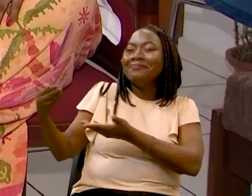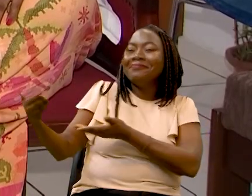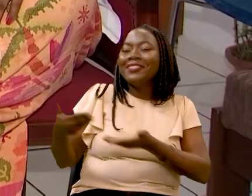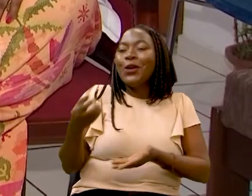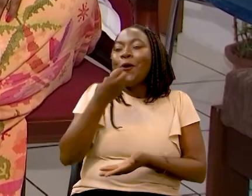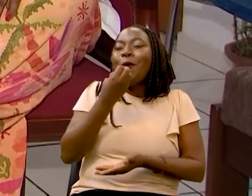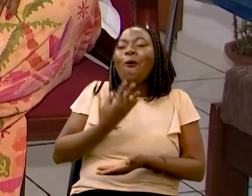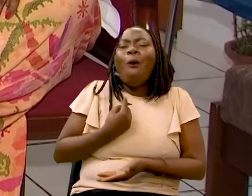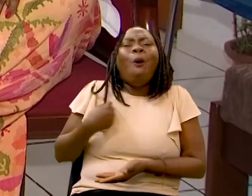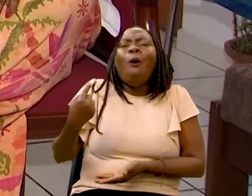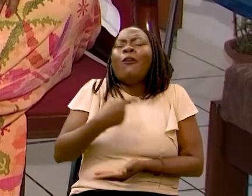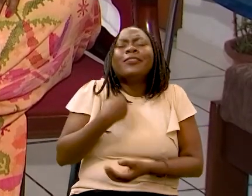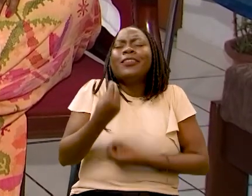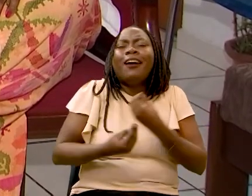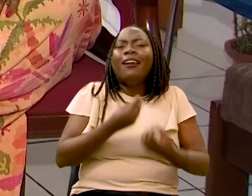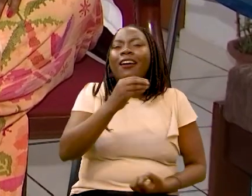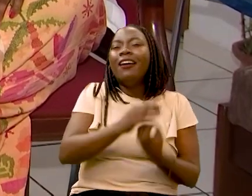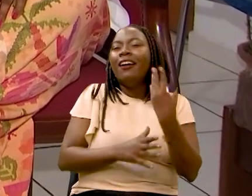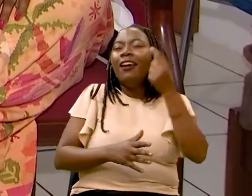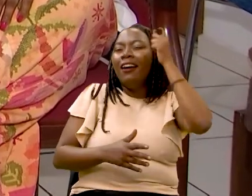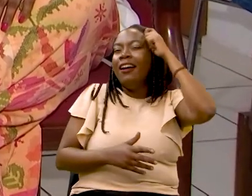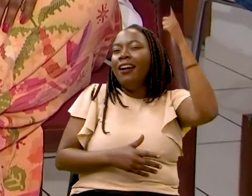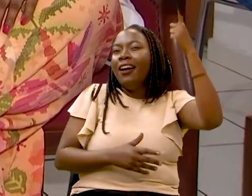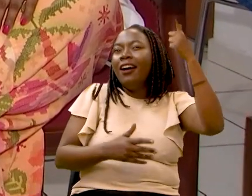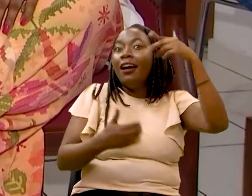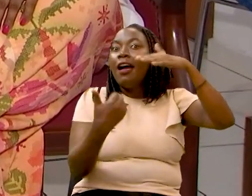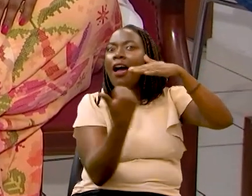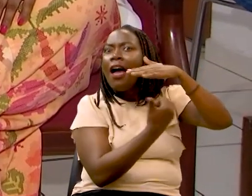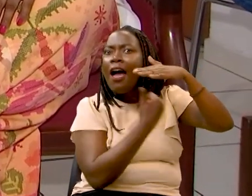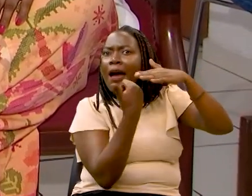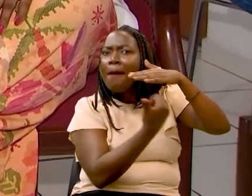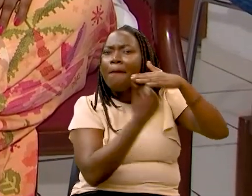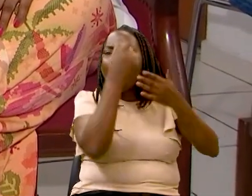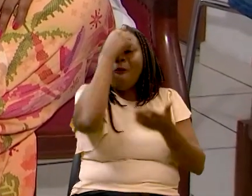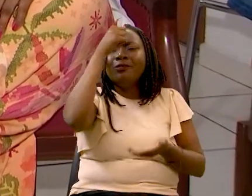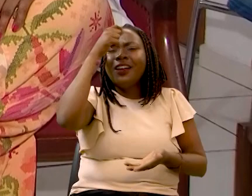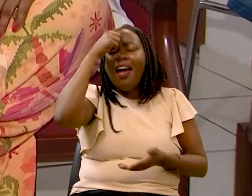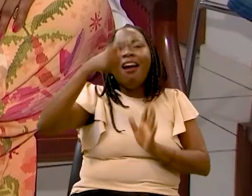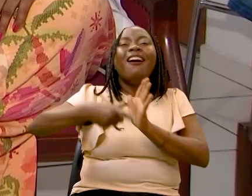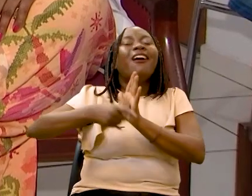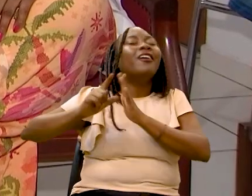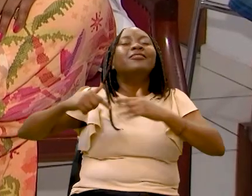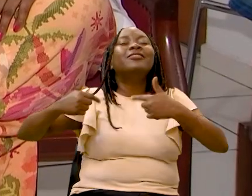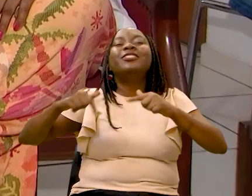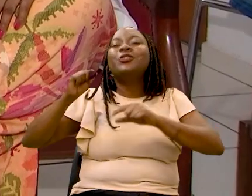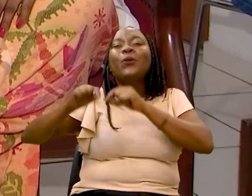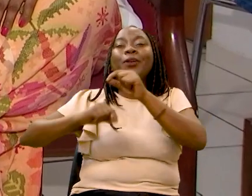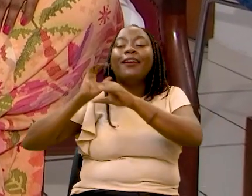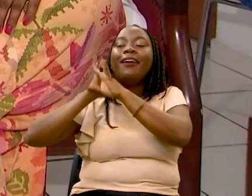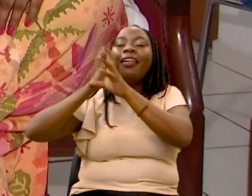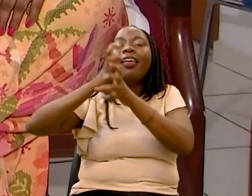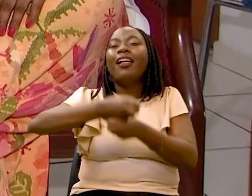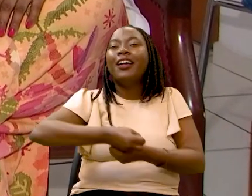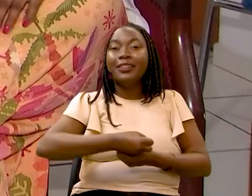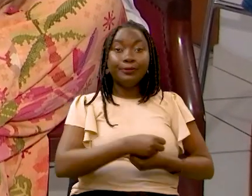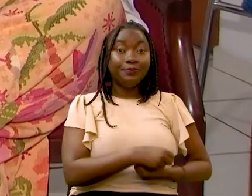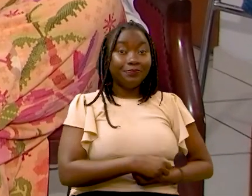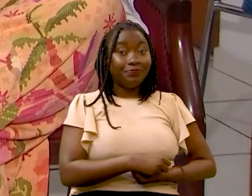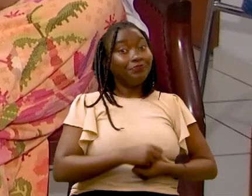Conta para nós como surgiu essa ideia de empreender culturalmente. O que você fazia antes? Qual é a sua